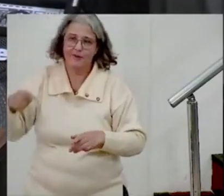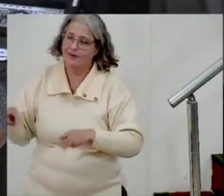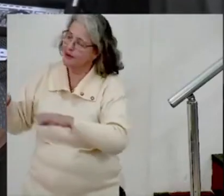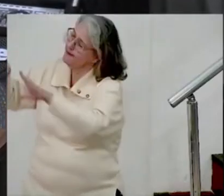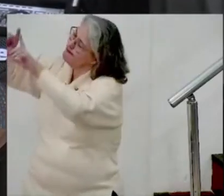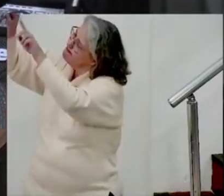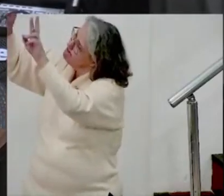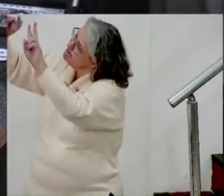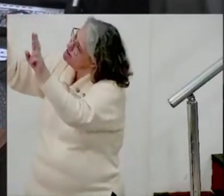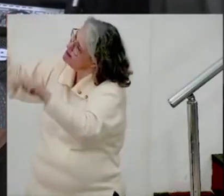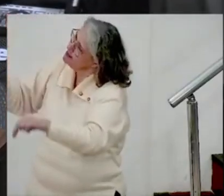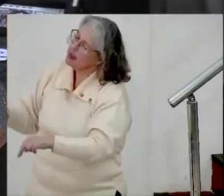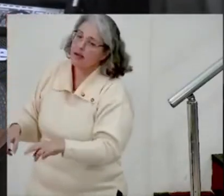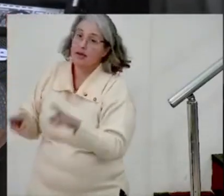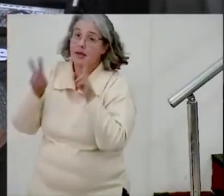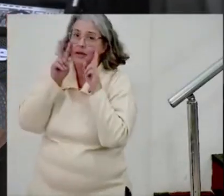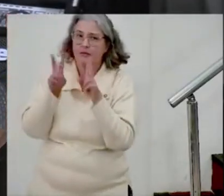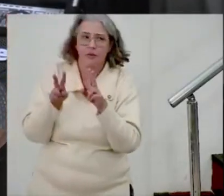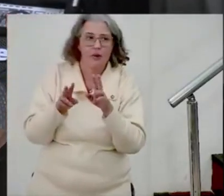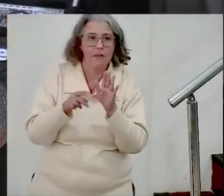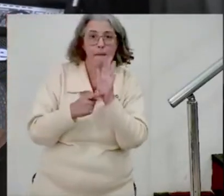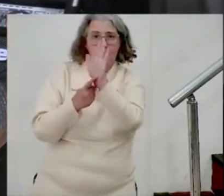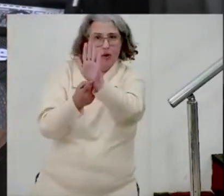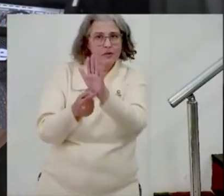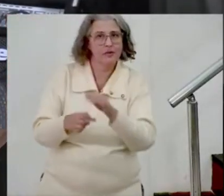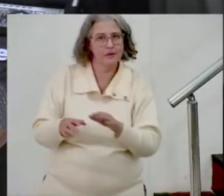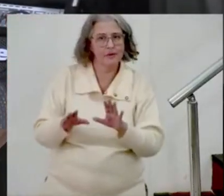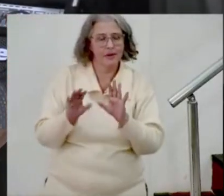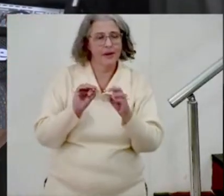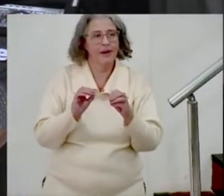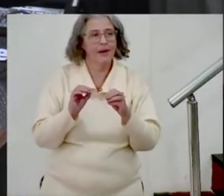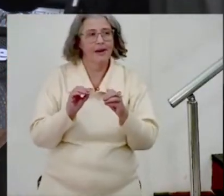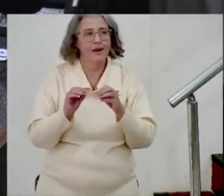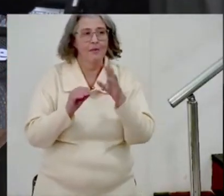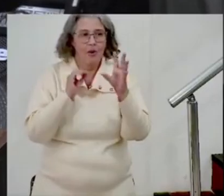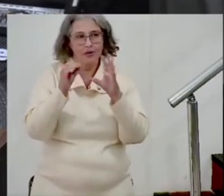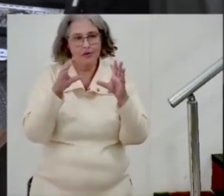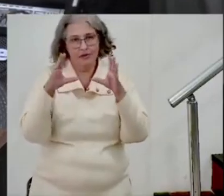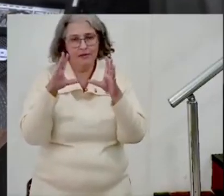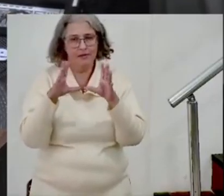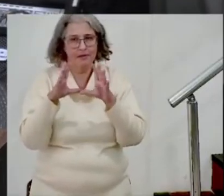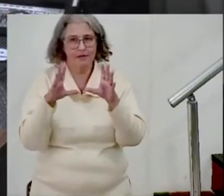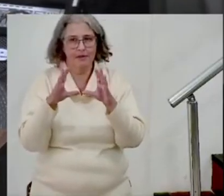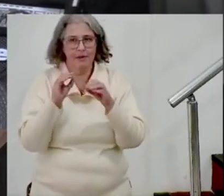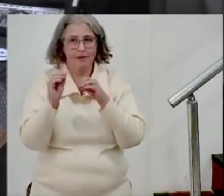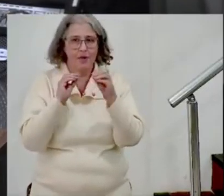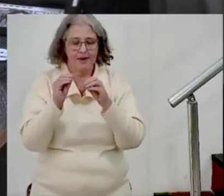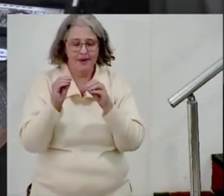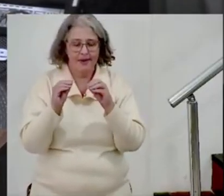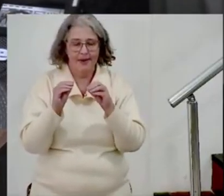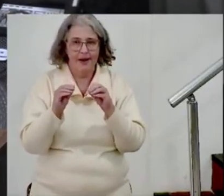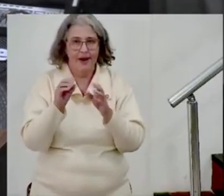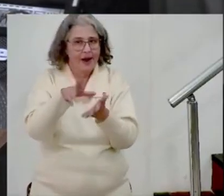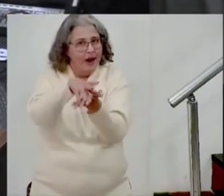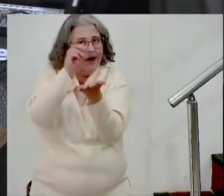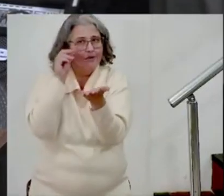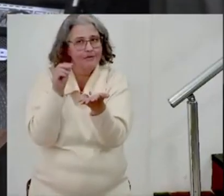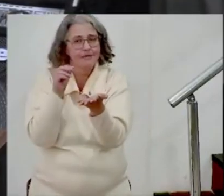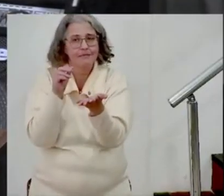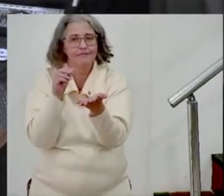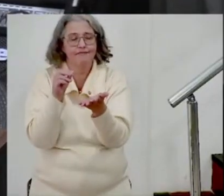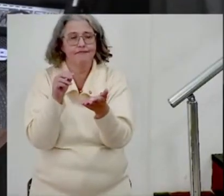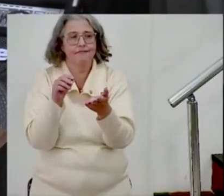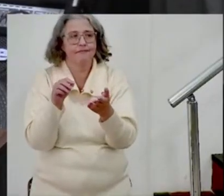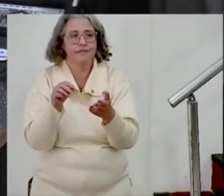de destacar as figuras. Fica mais fácil de reconhecer. E nesse trechinho que eu coloquei aqui, você consegue ver o rei Senaqueribe sentado no